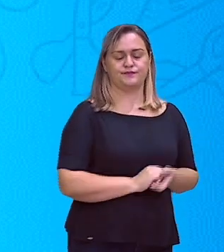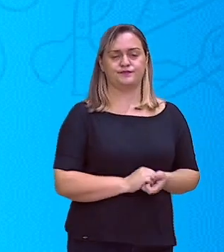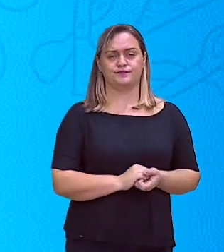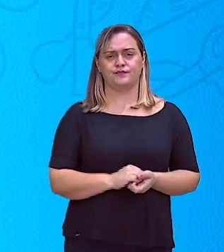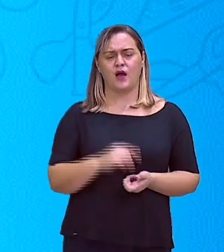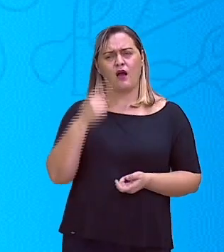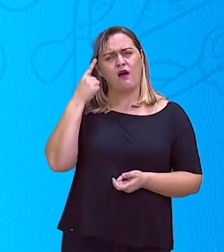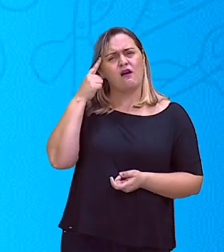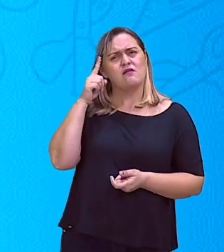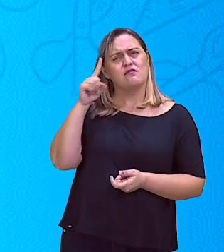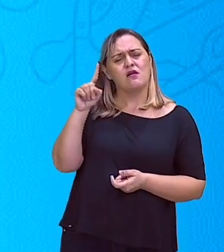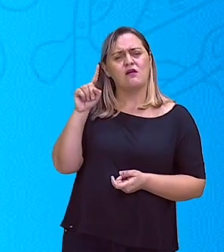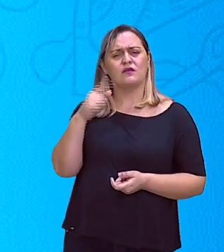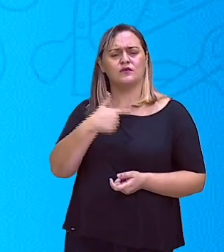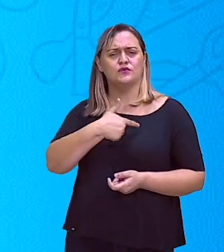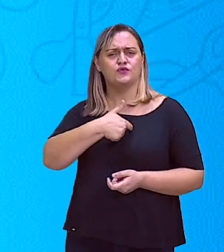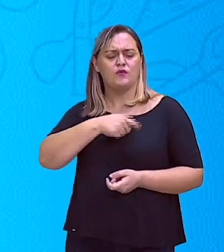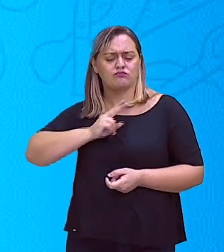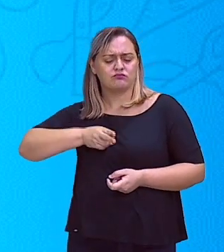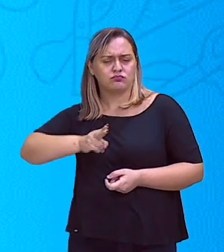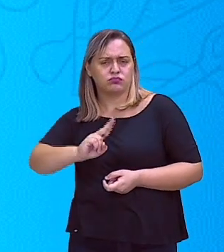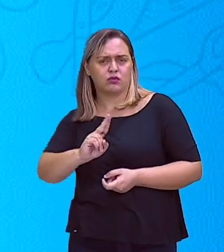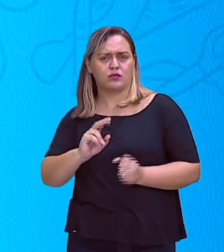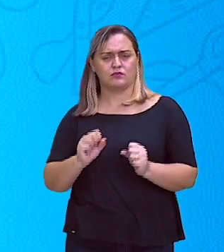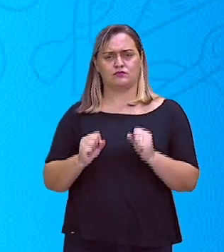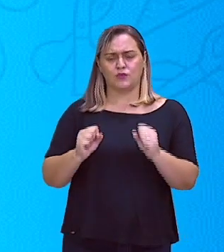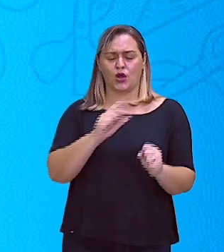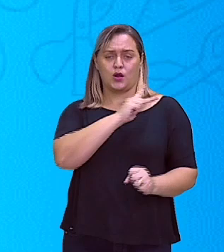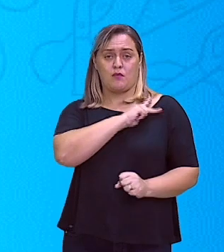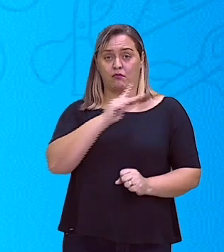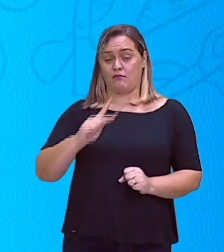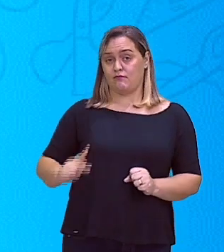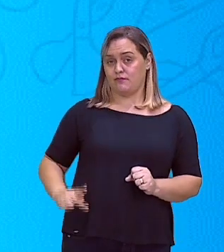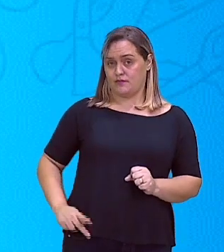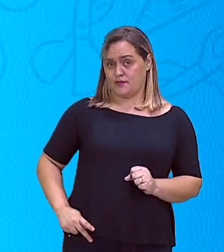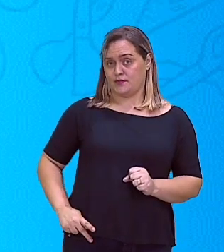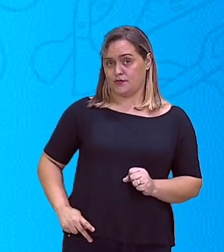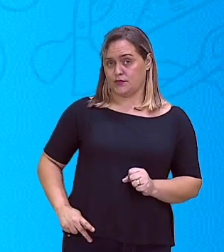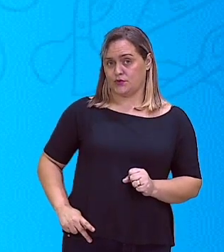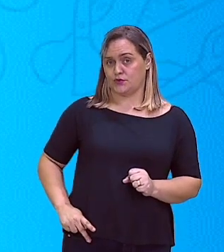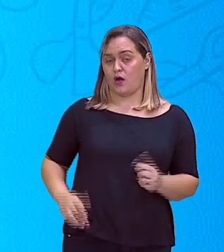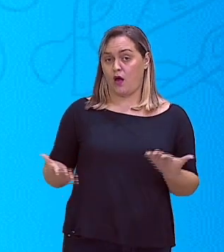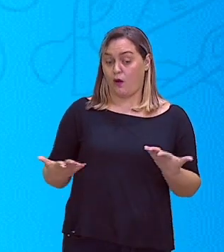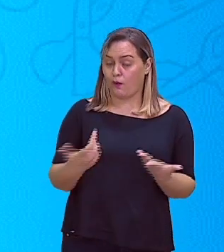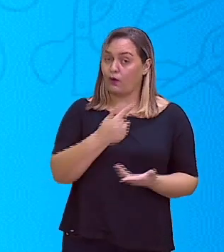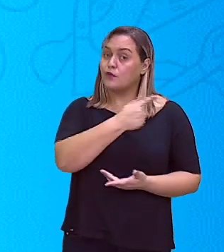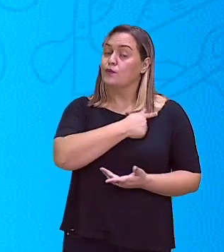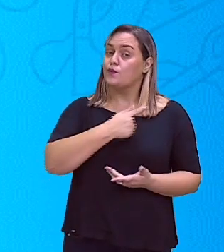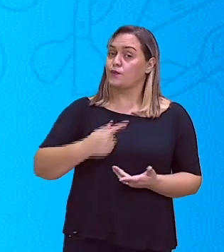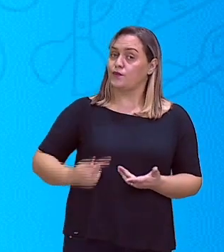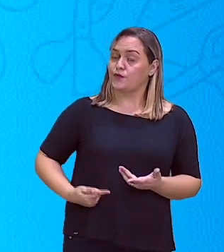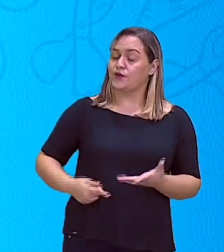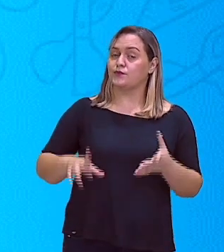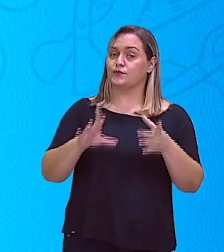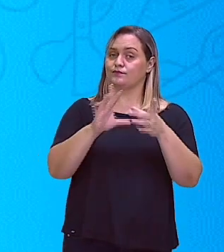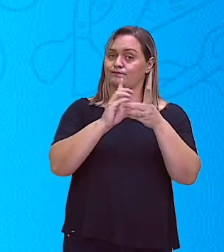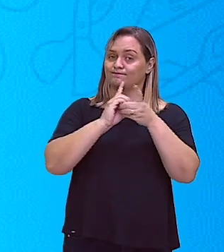de Vargas para continuar no poder É mas dessa vez por mês de um regime democrático